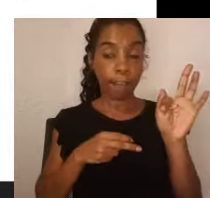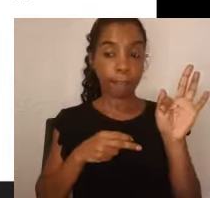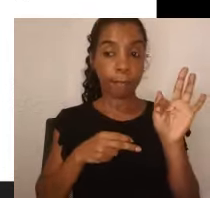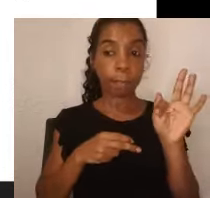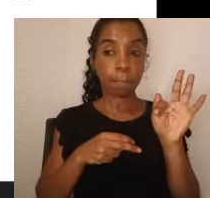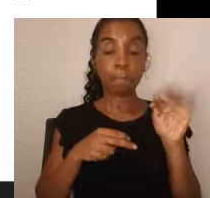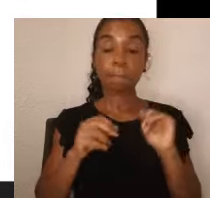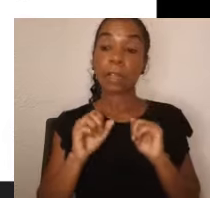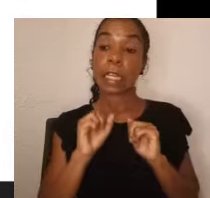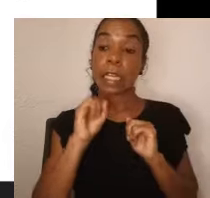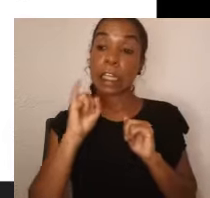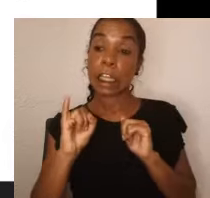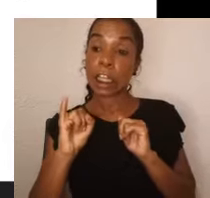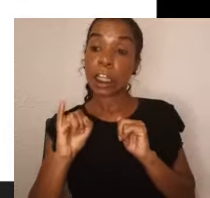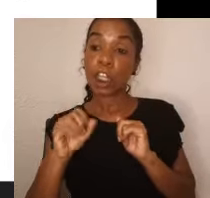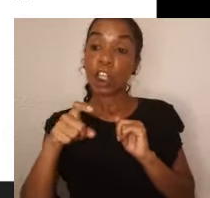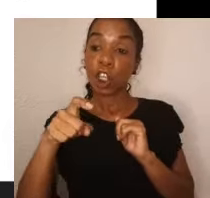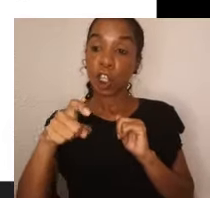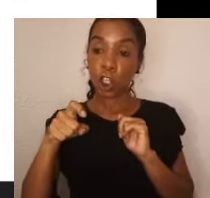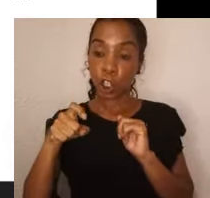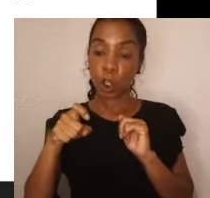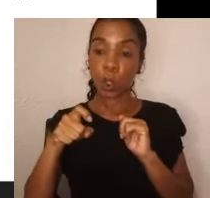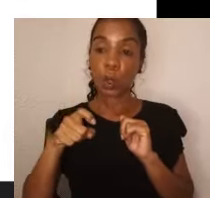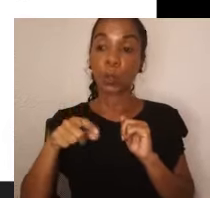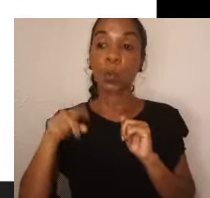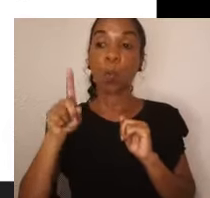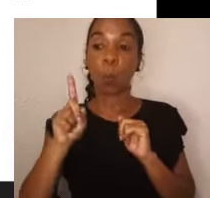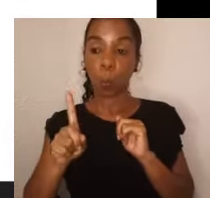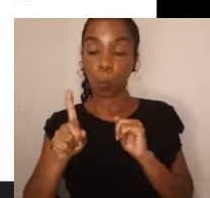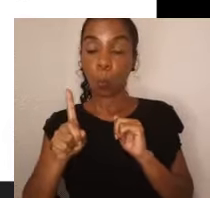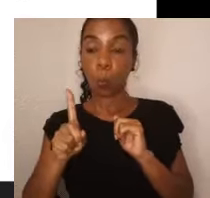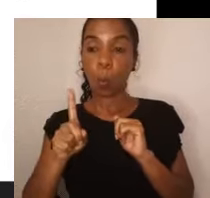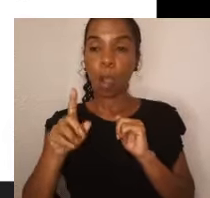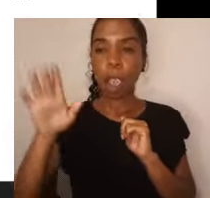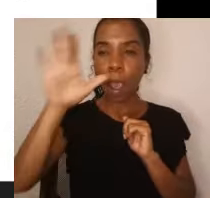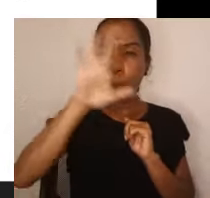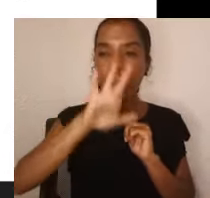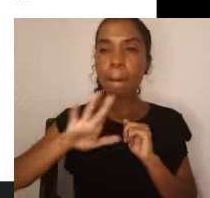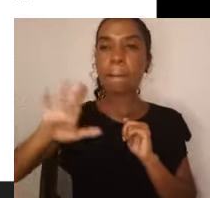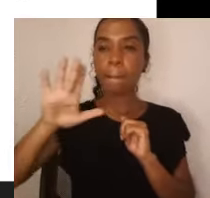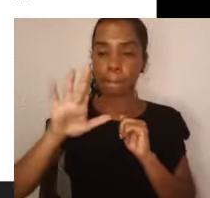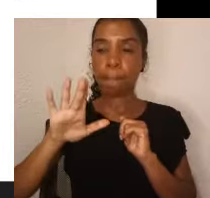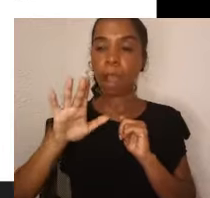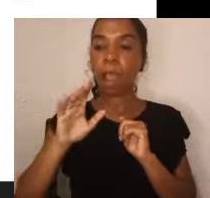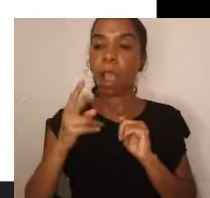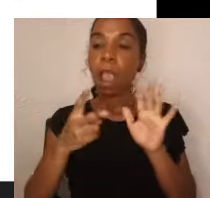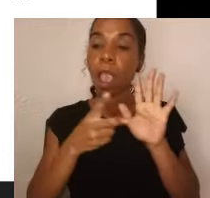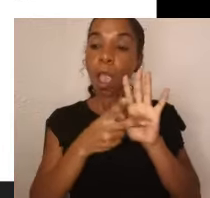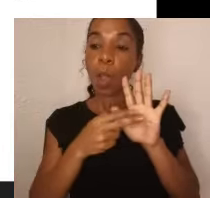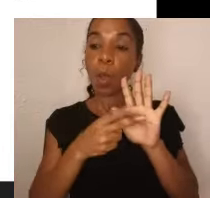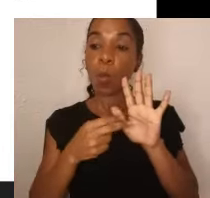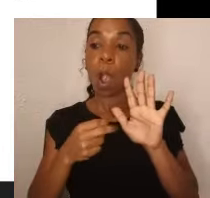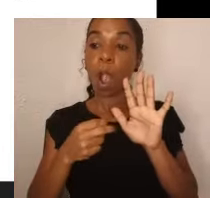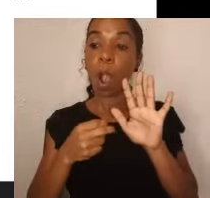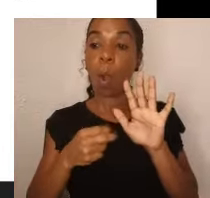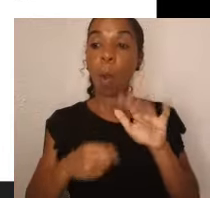for 1, aí a gente tem o quê? Que a imagem vai ser igual a 2.